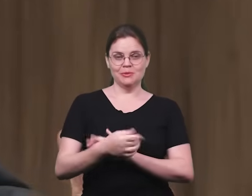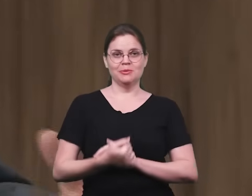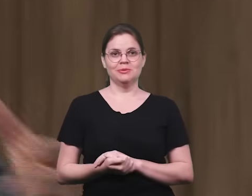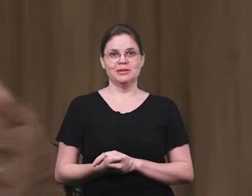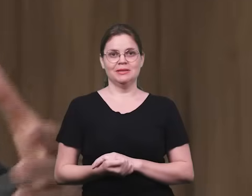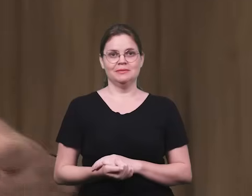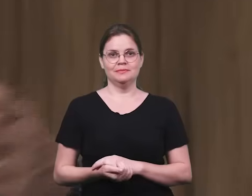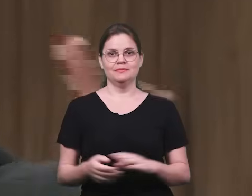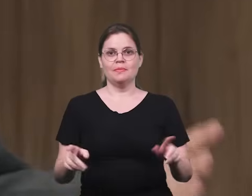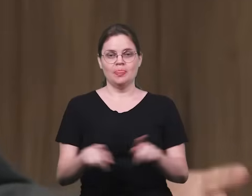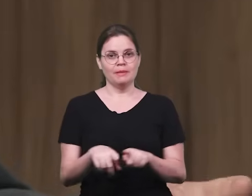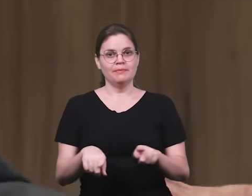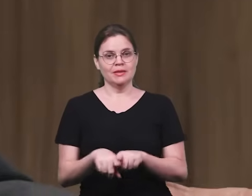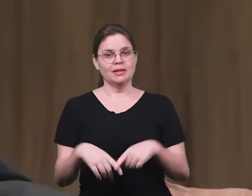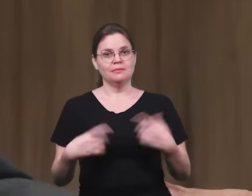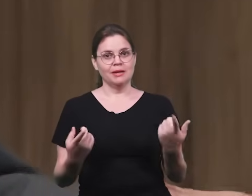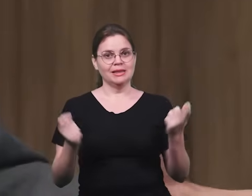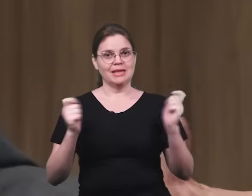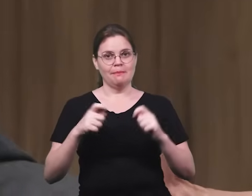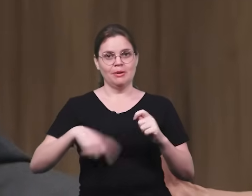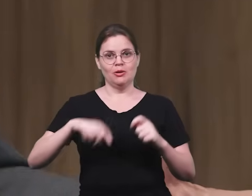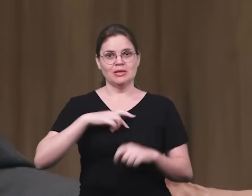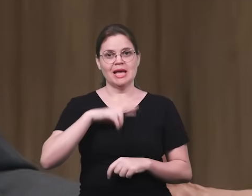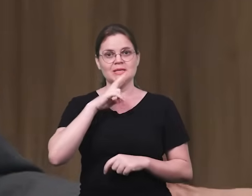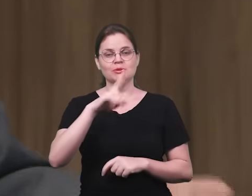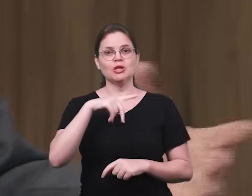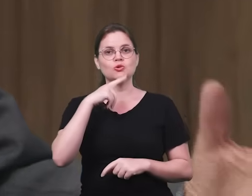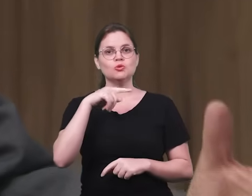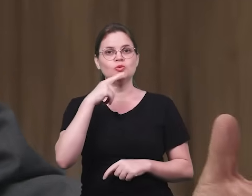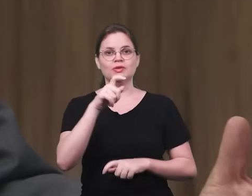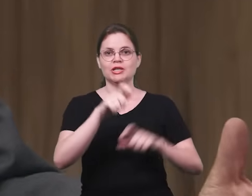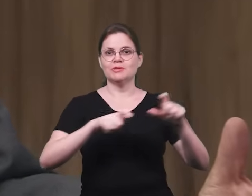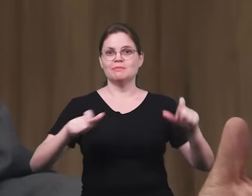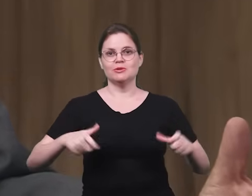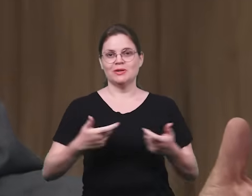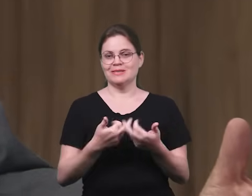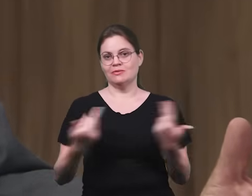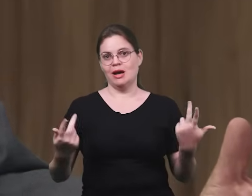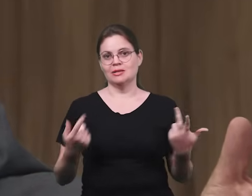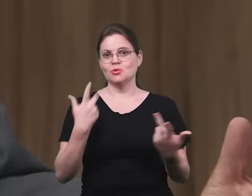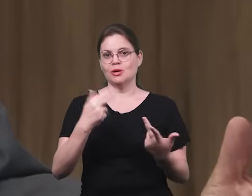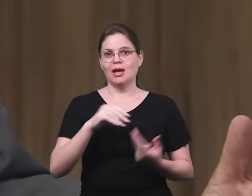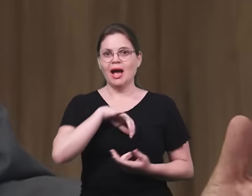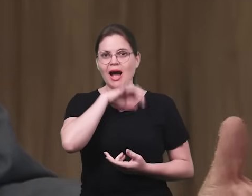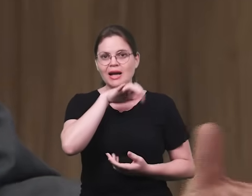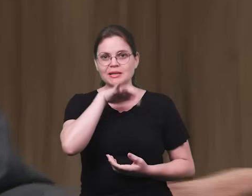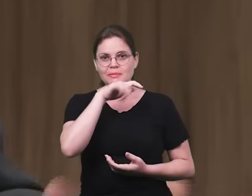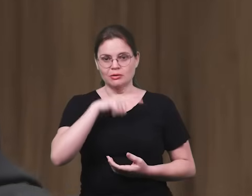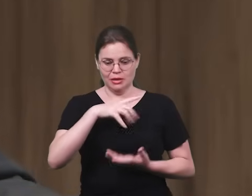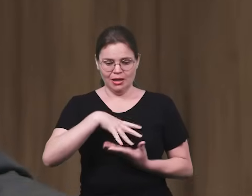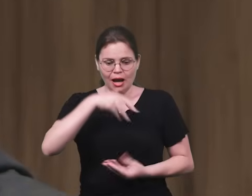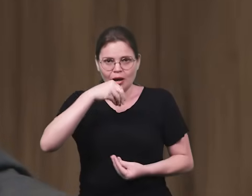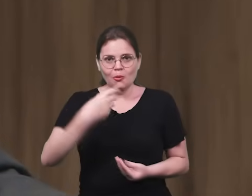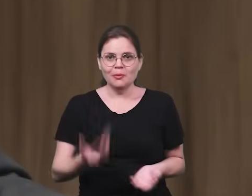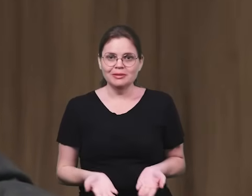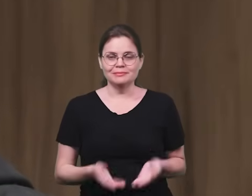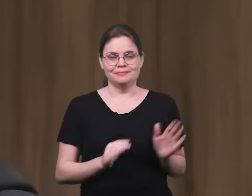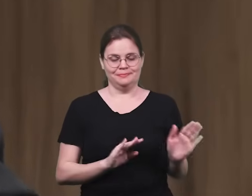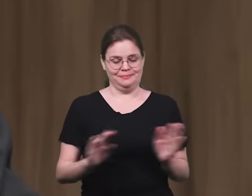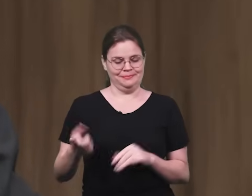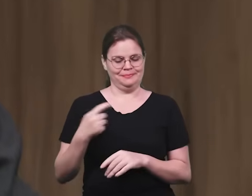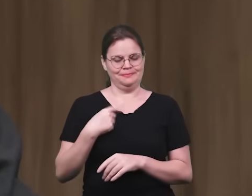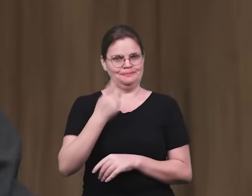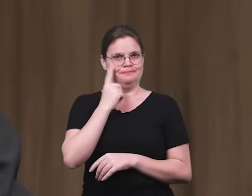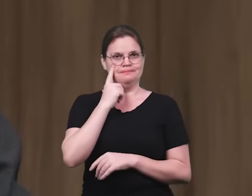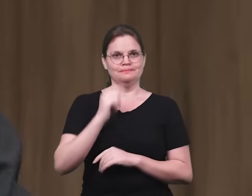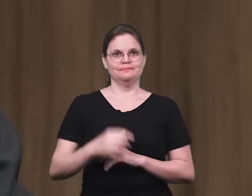responde à pergunta de muitos irmãos que nos fazem: os animais têm almas? Não é? Os animais têm almas? Veja, quando